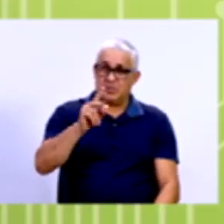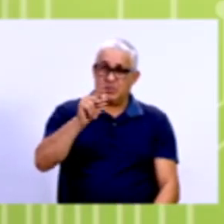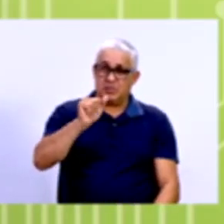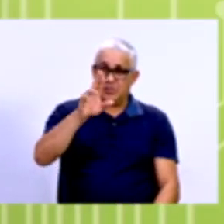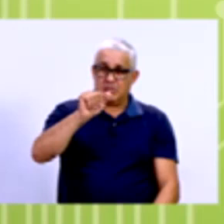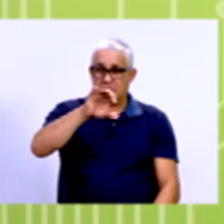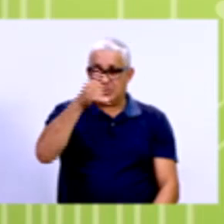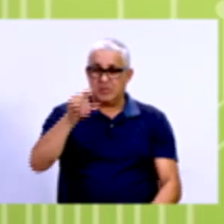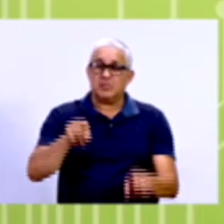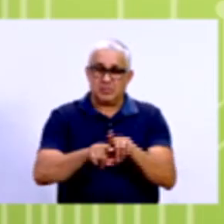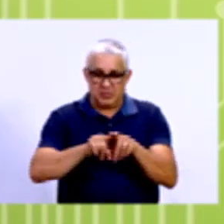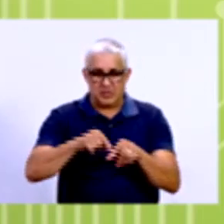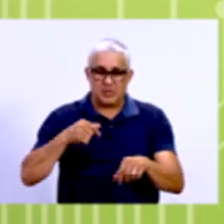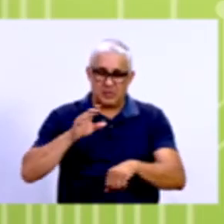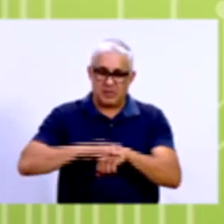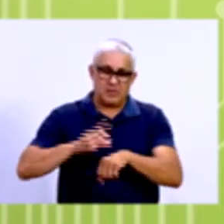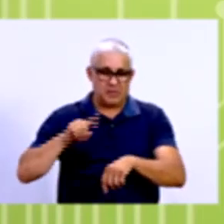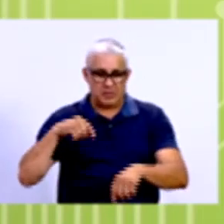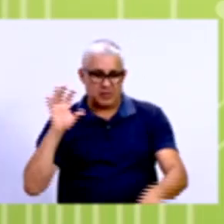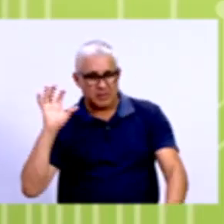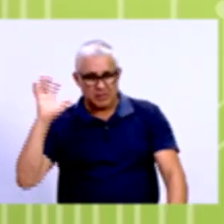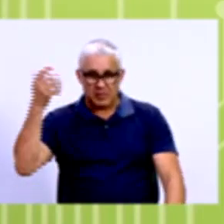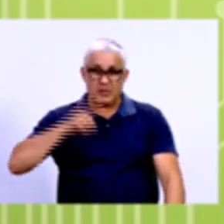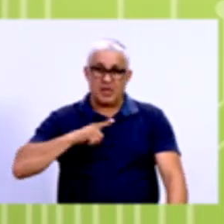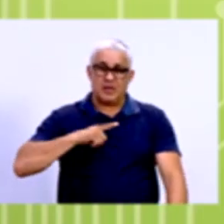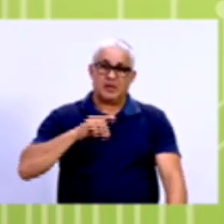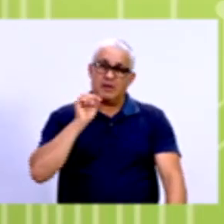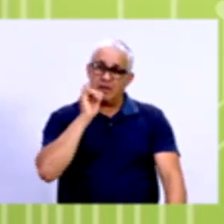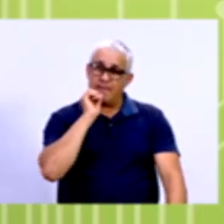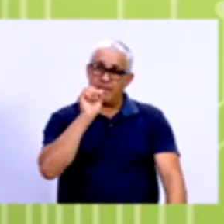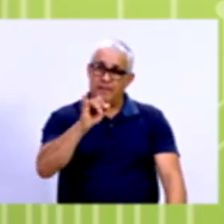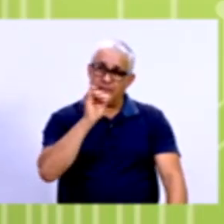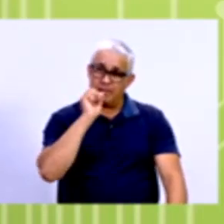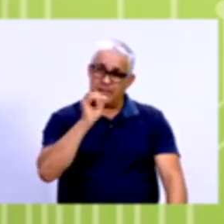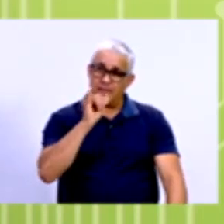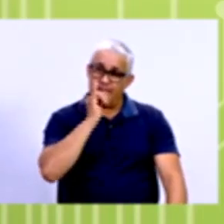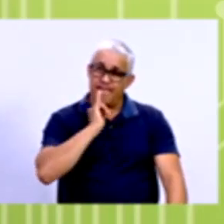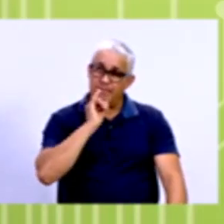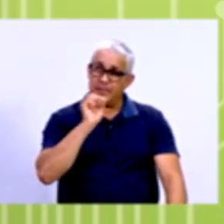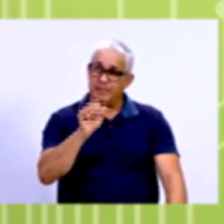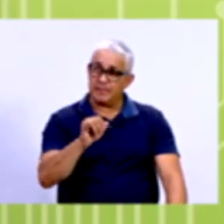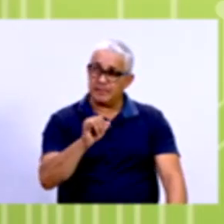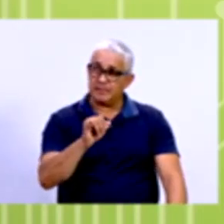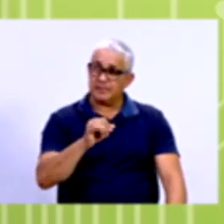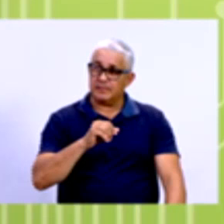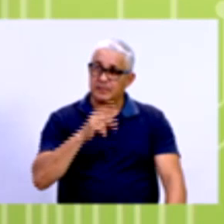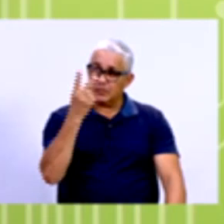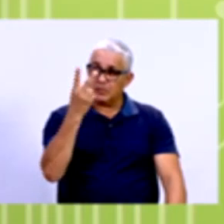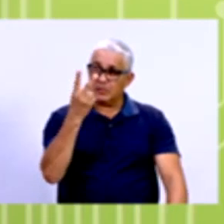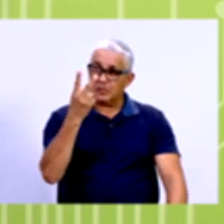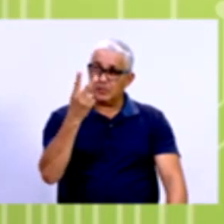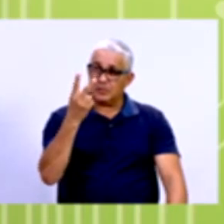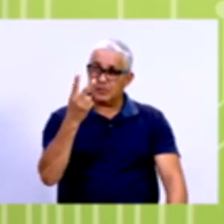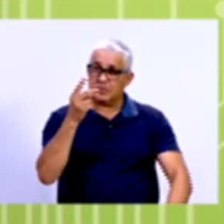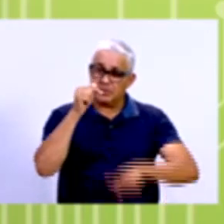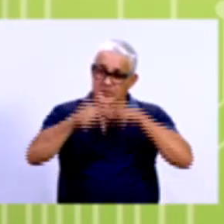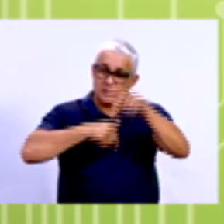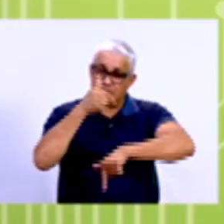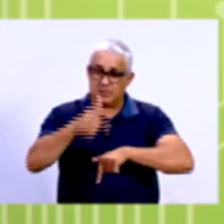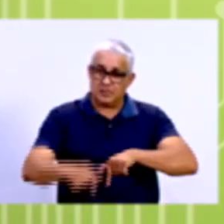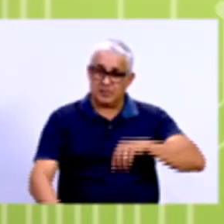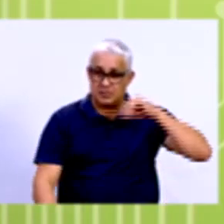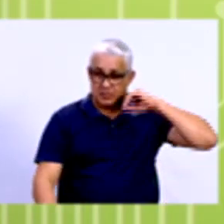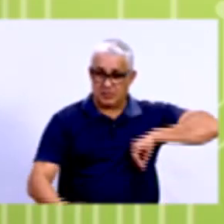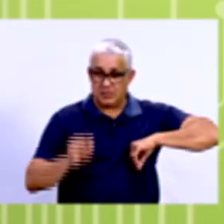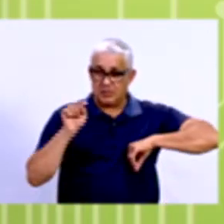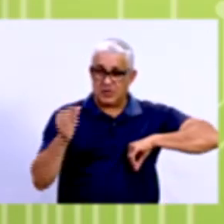gente for tomar, né? Se a gente falar que tem 2 funcionários lá, um funcionário ganhando 1.000 e um